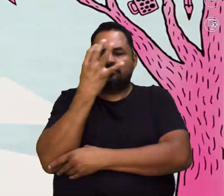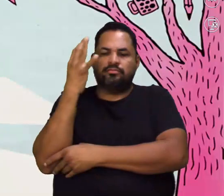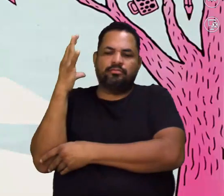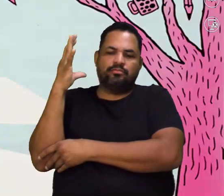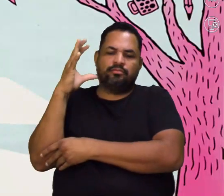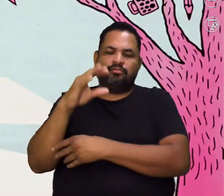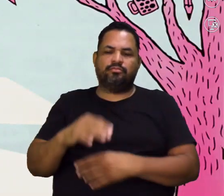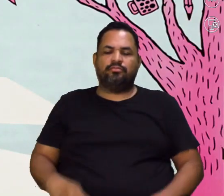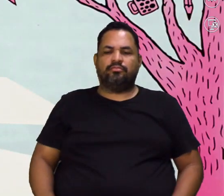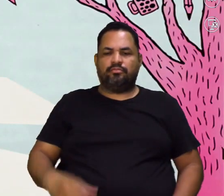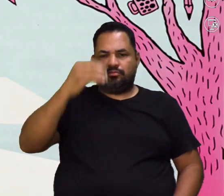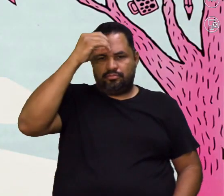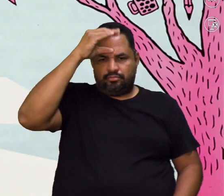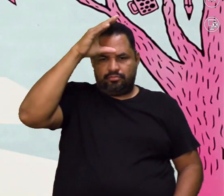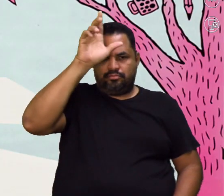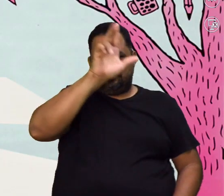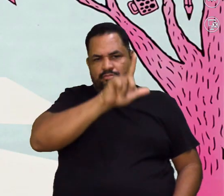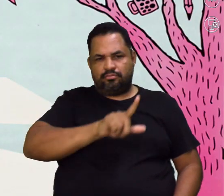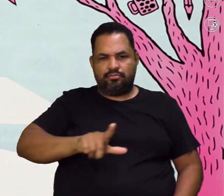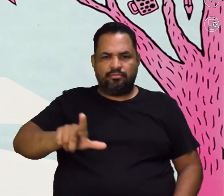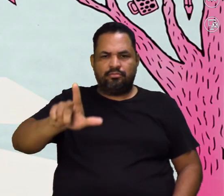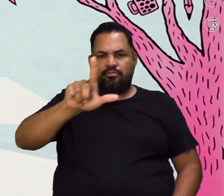que é literatura